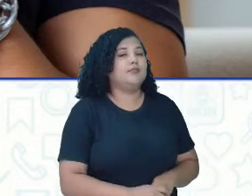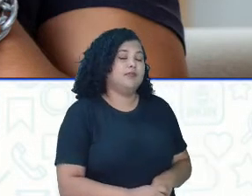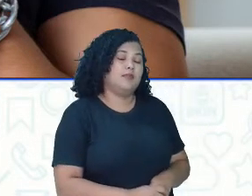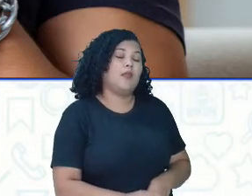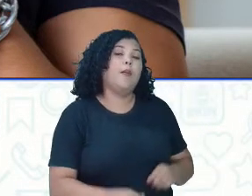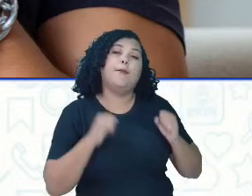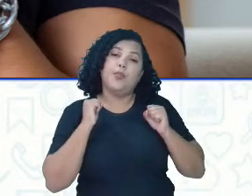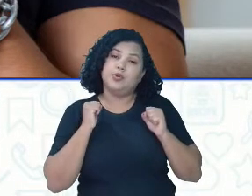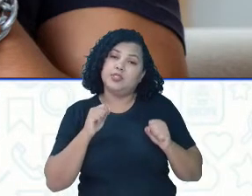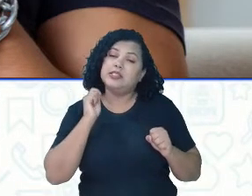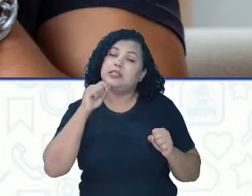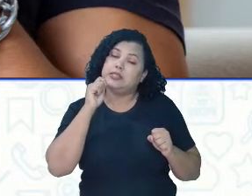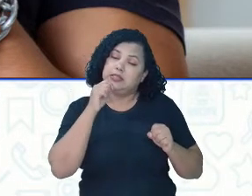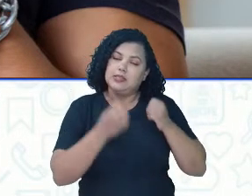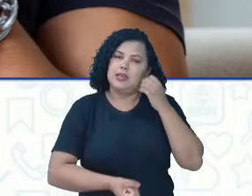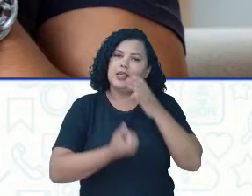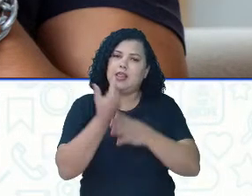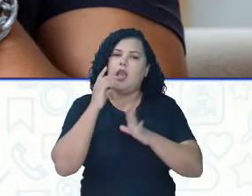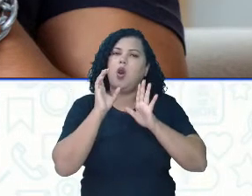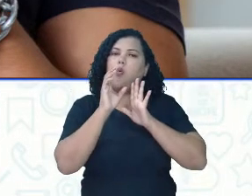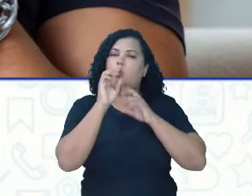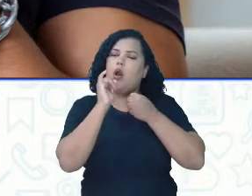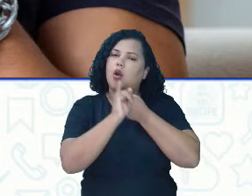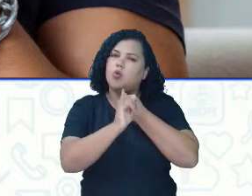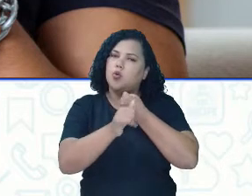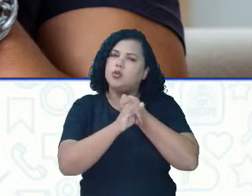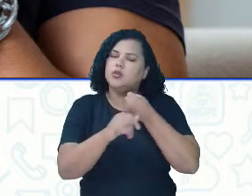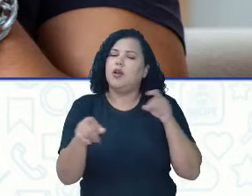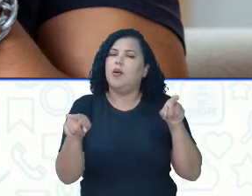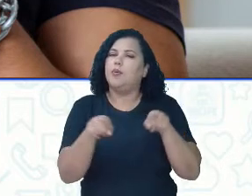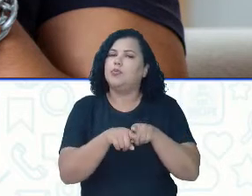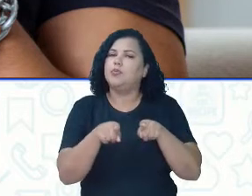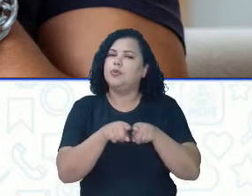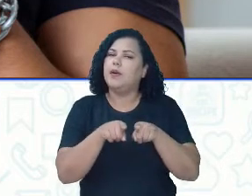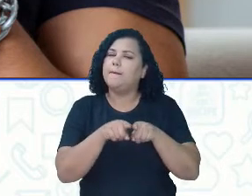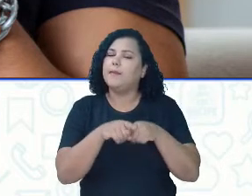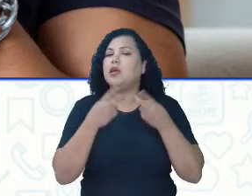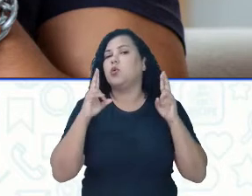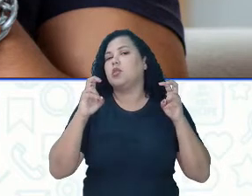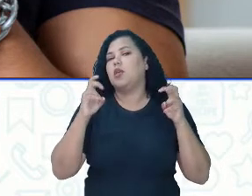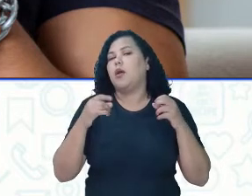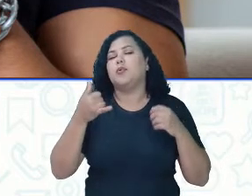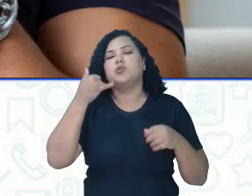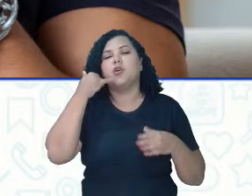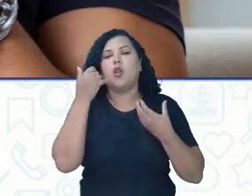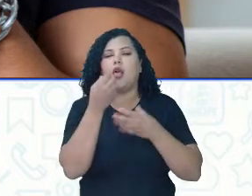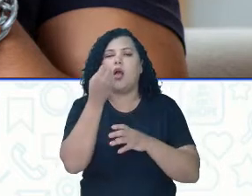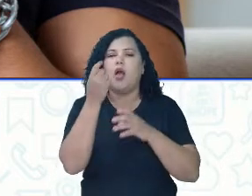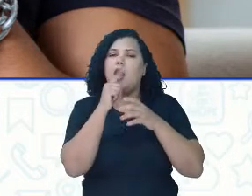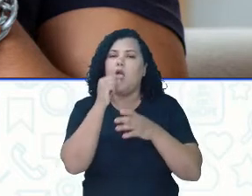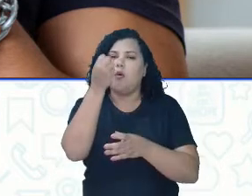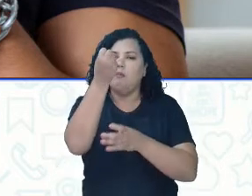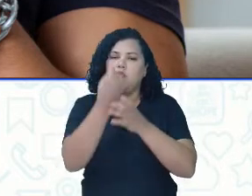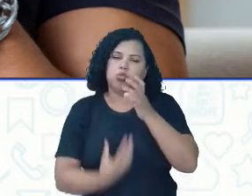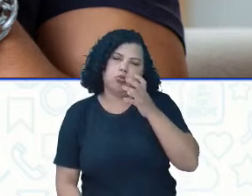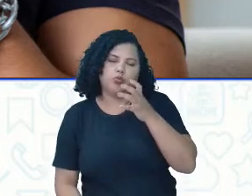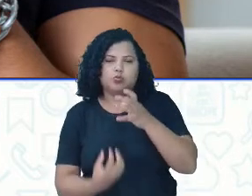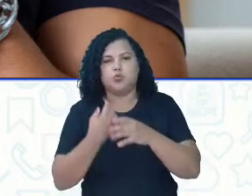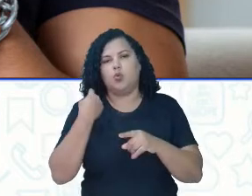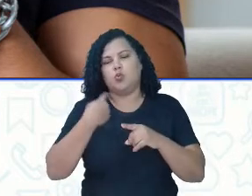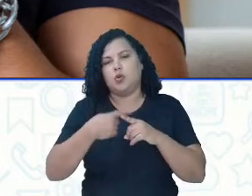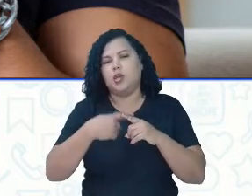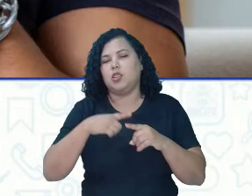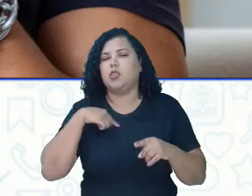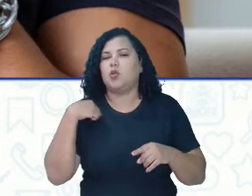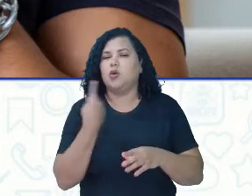poderia ser sim uma crônica. Caso o texto contivesse reflexões importantes sobre a nossa dependência com relação ao